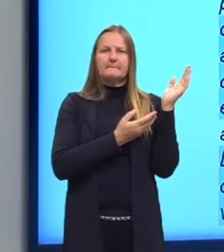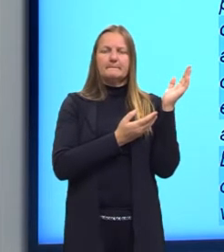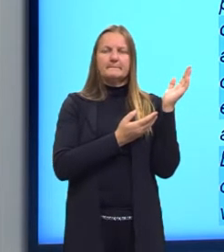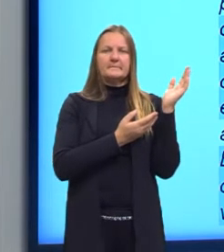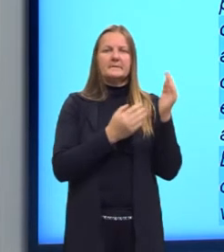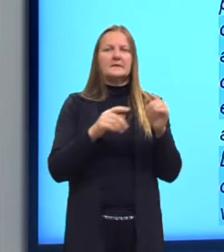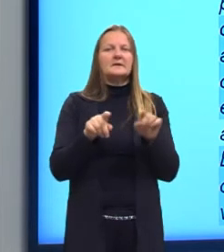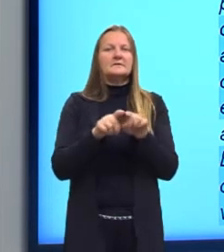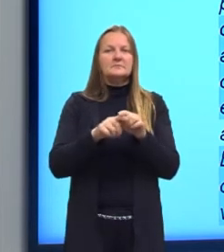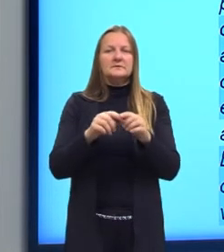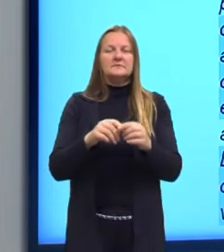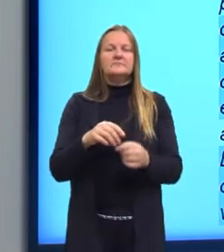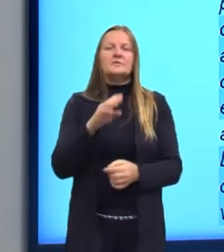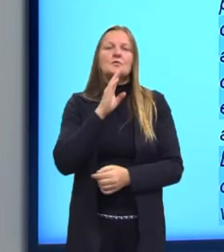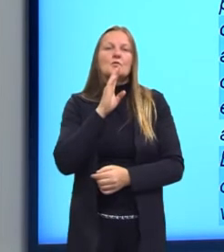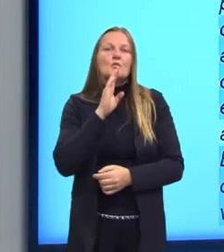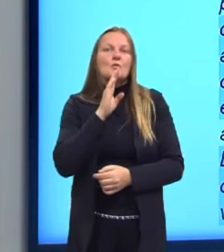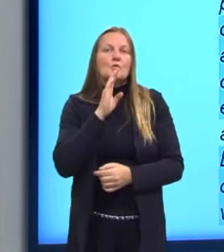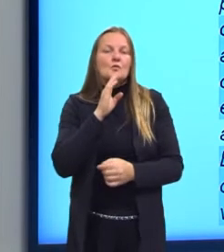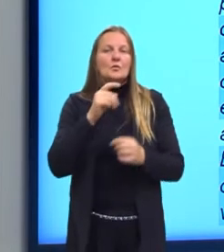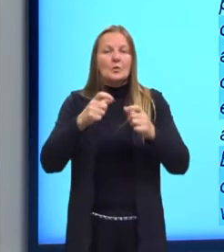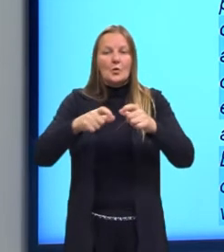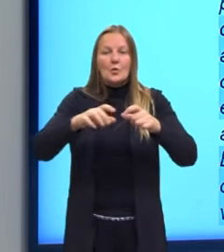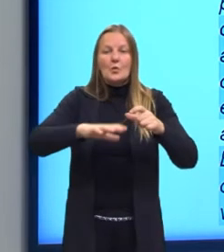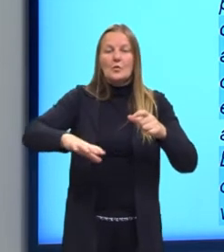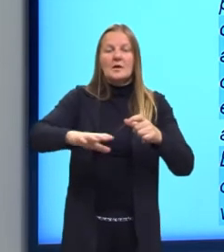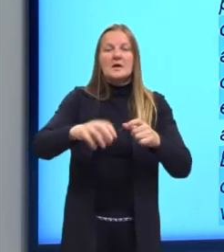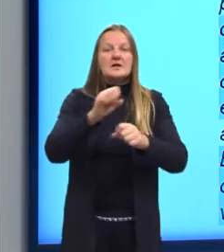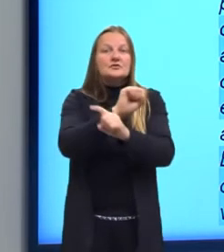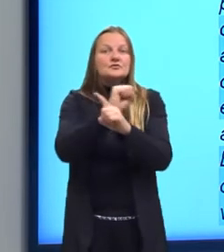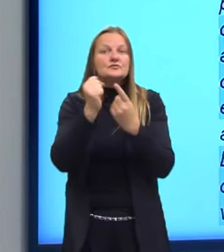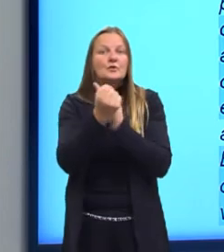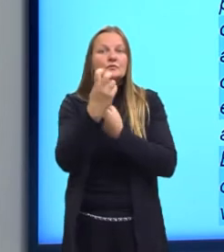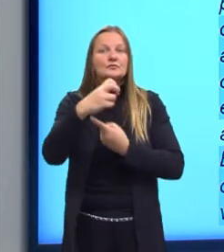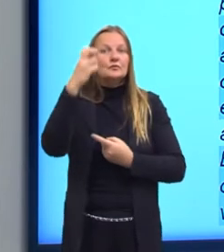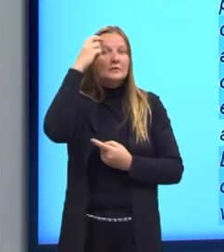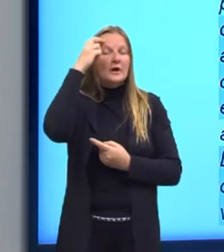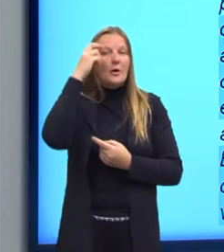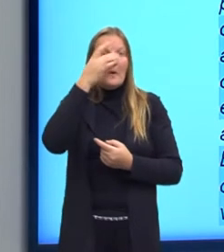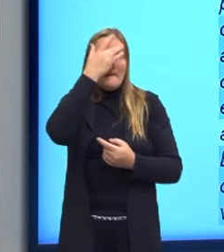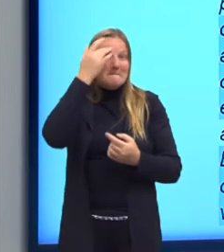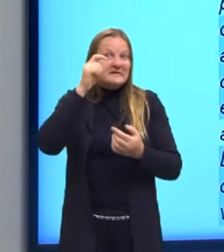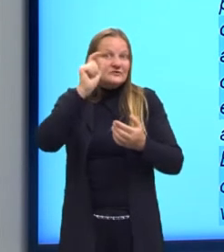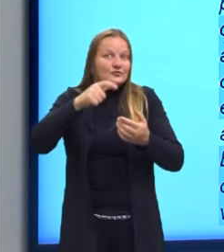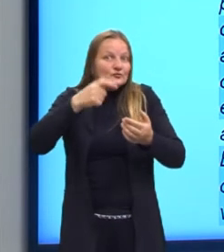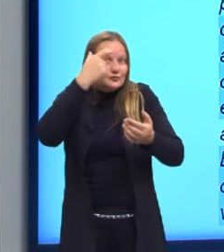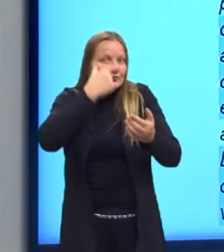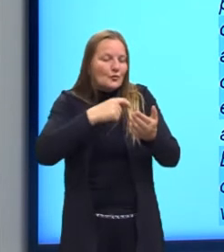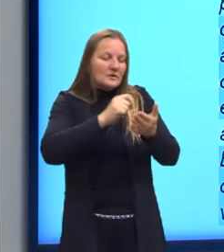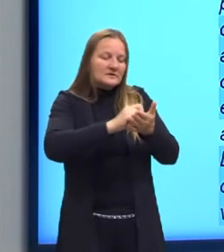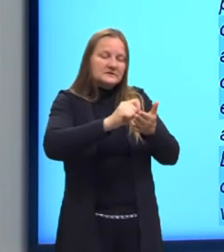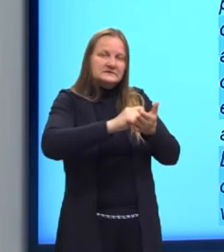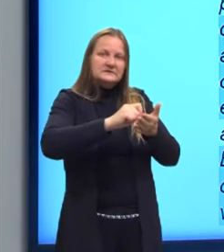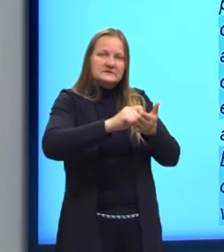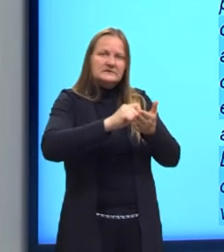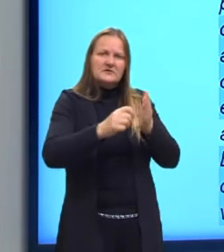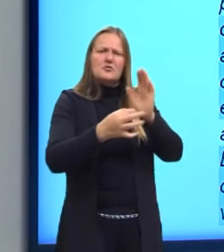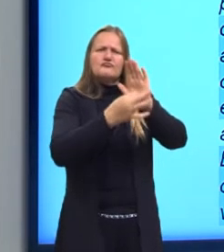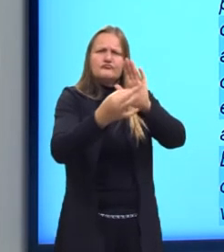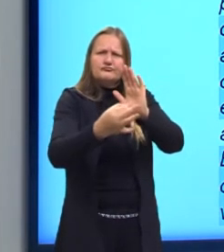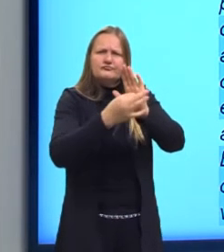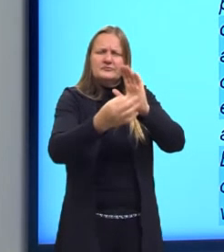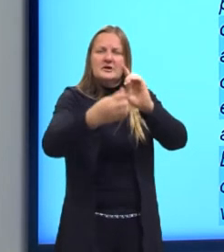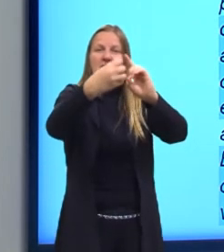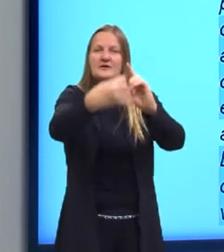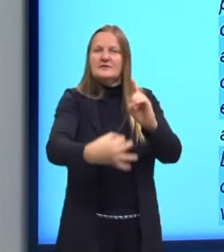Além disso conhecimento do território sociocultural aqui o participante pertence e de certa respeito então